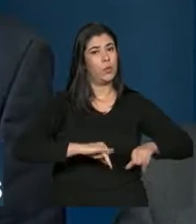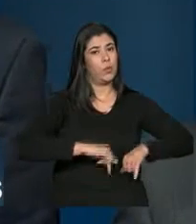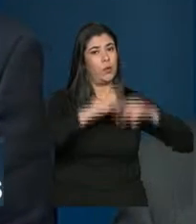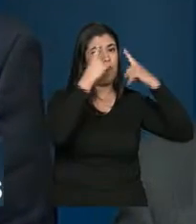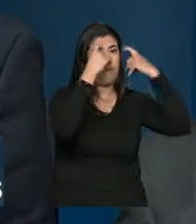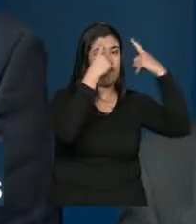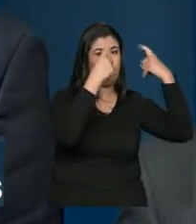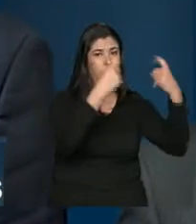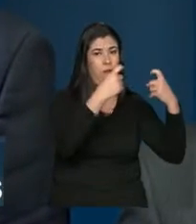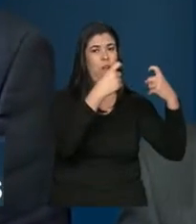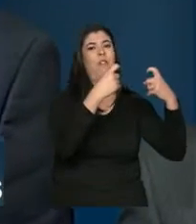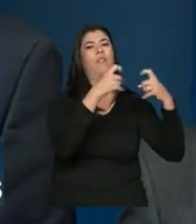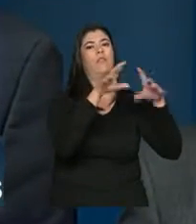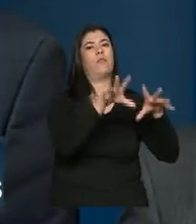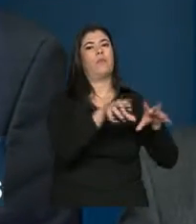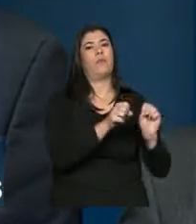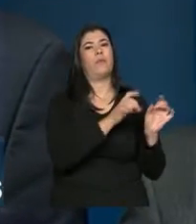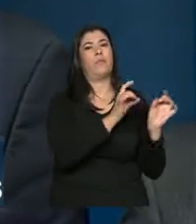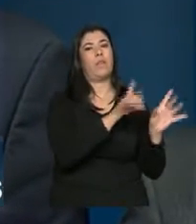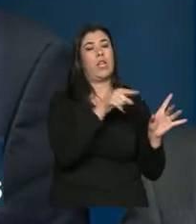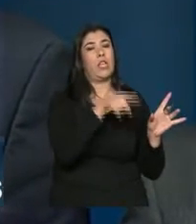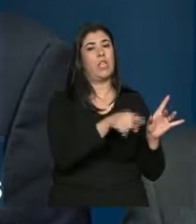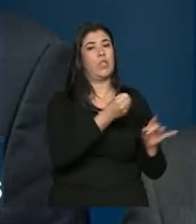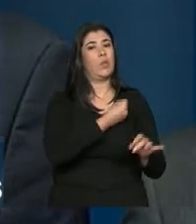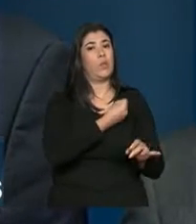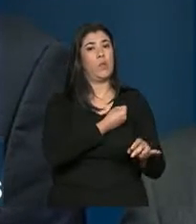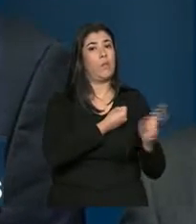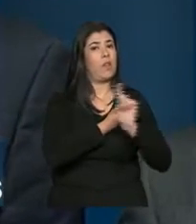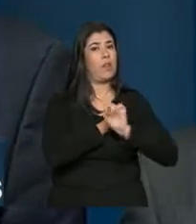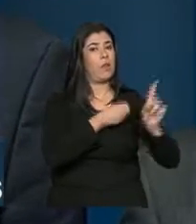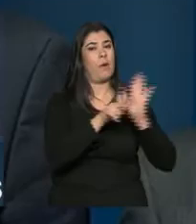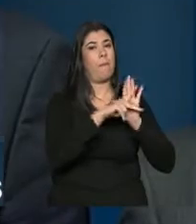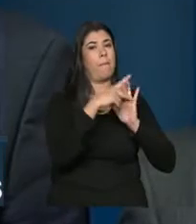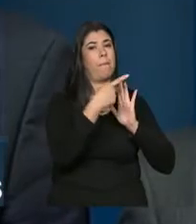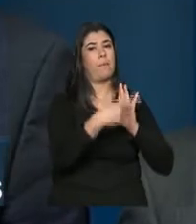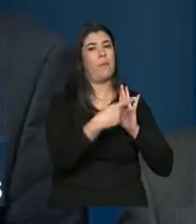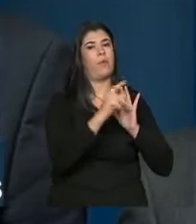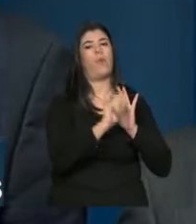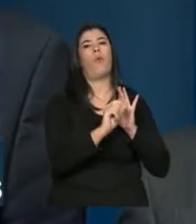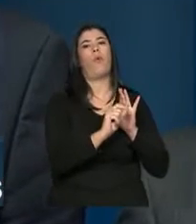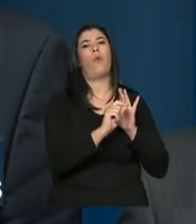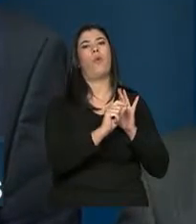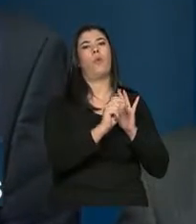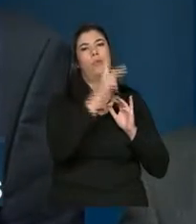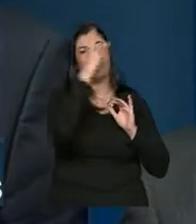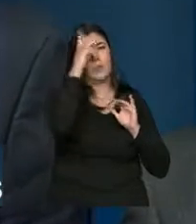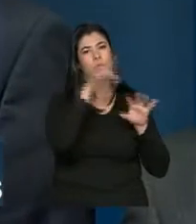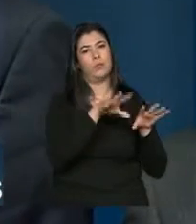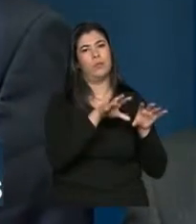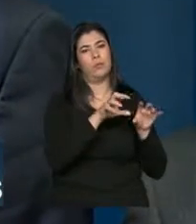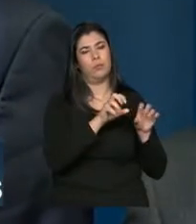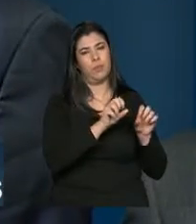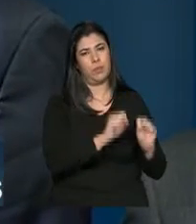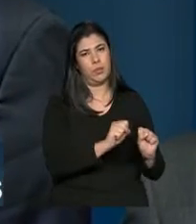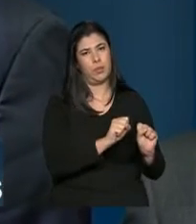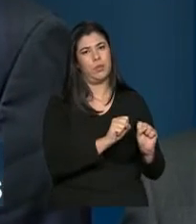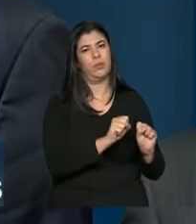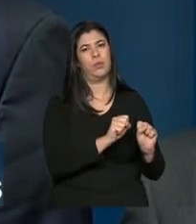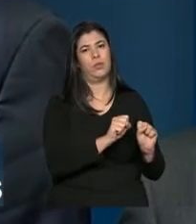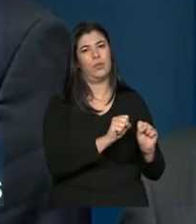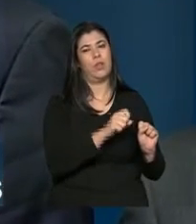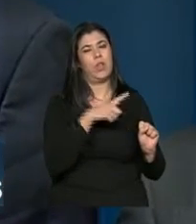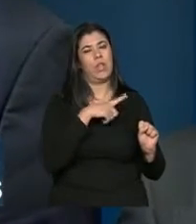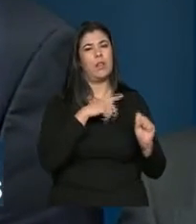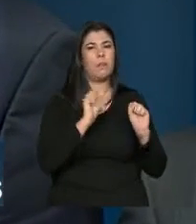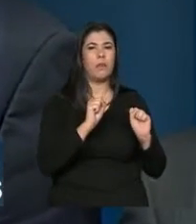esse esclarecimento. Esses números não se referem necessariamente a vítimas, tá? Podem ser casos envolvendo,